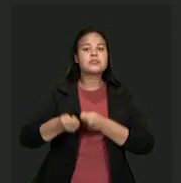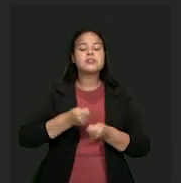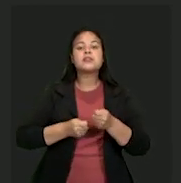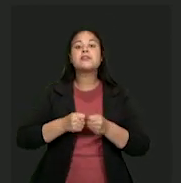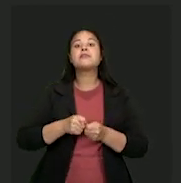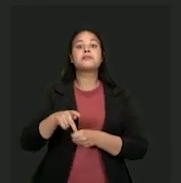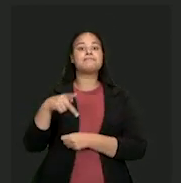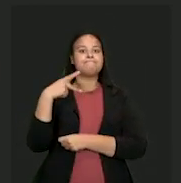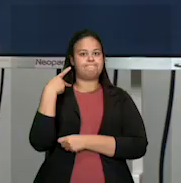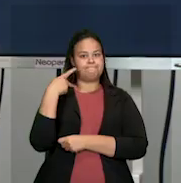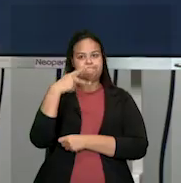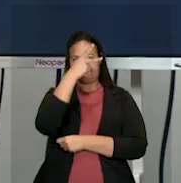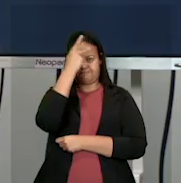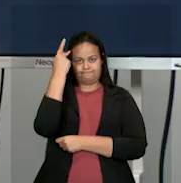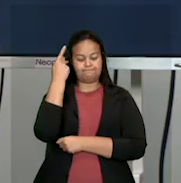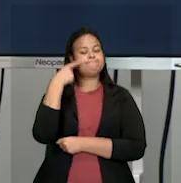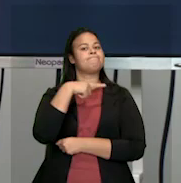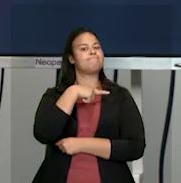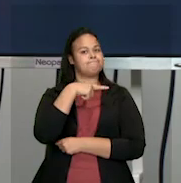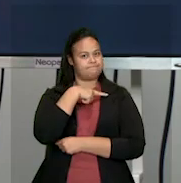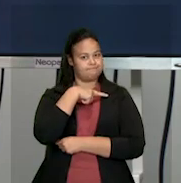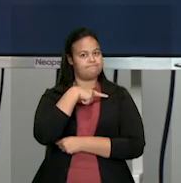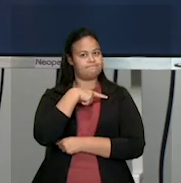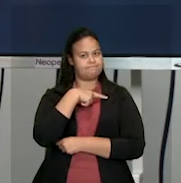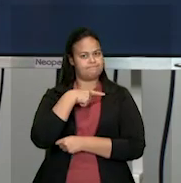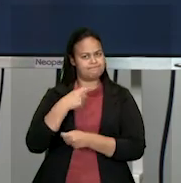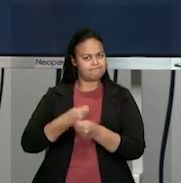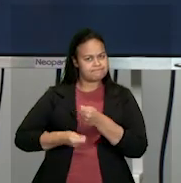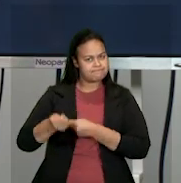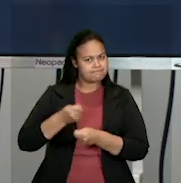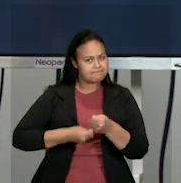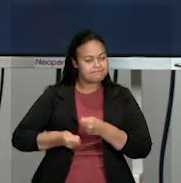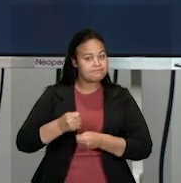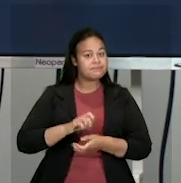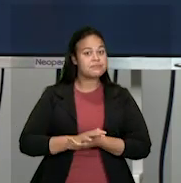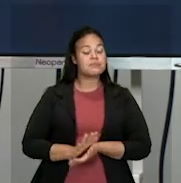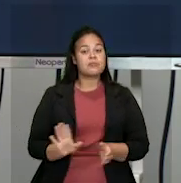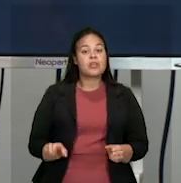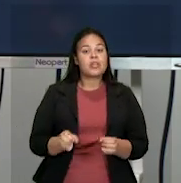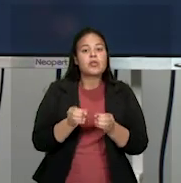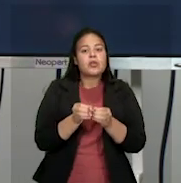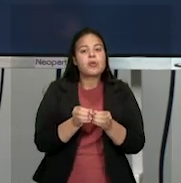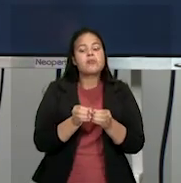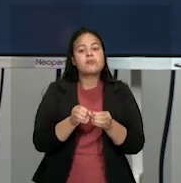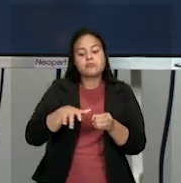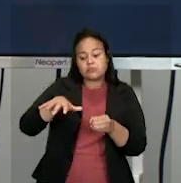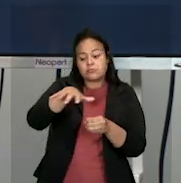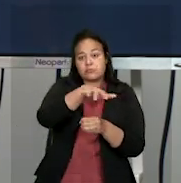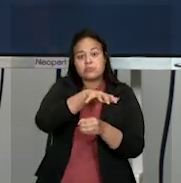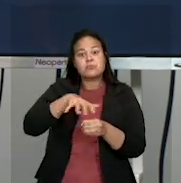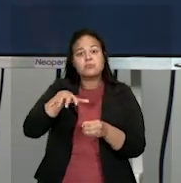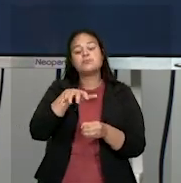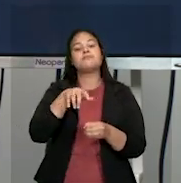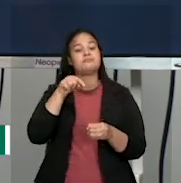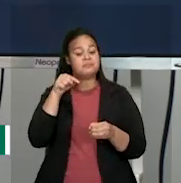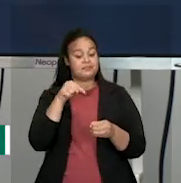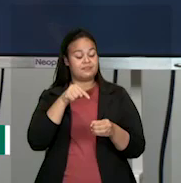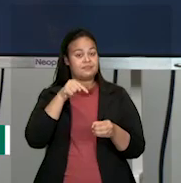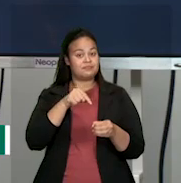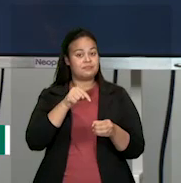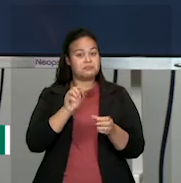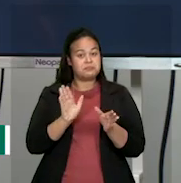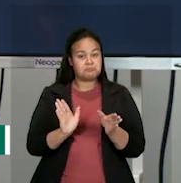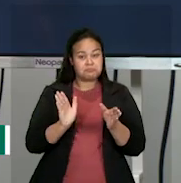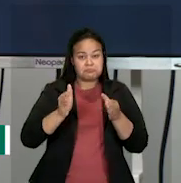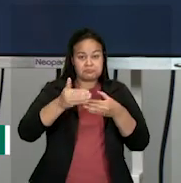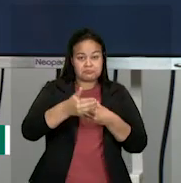um prefeito. Então, um município é aquela área que vai ser